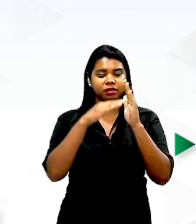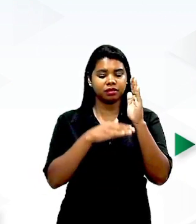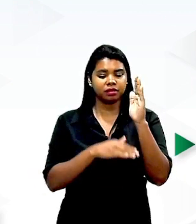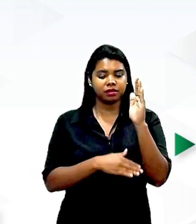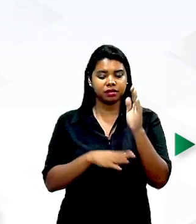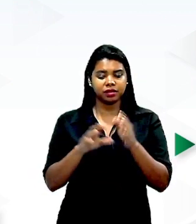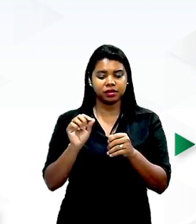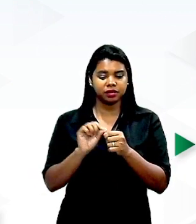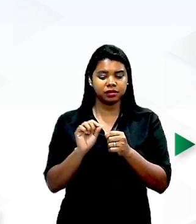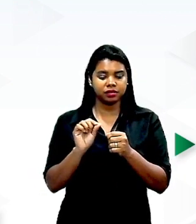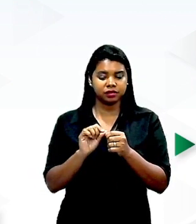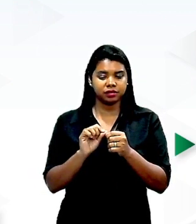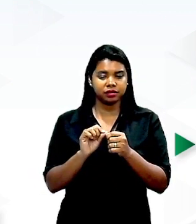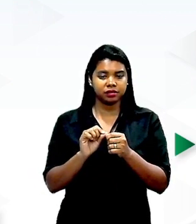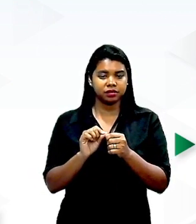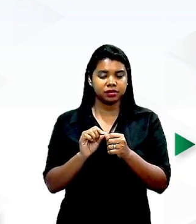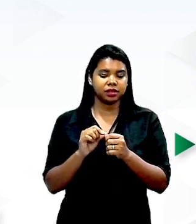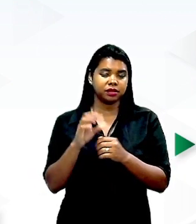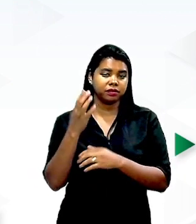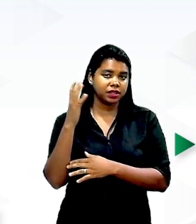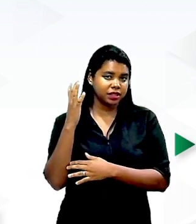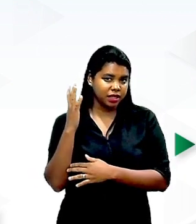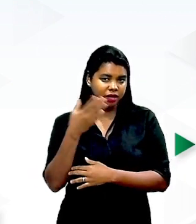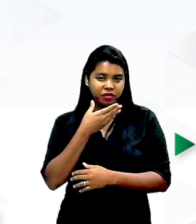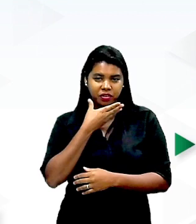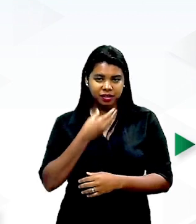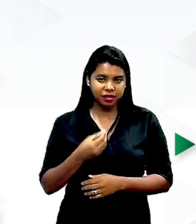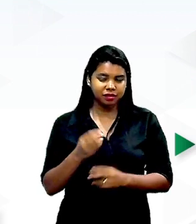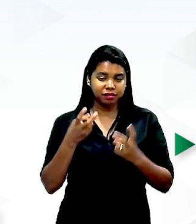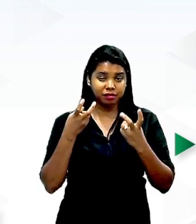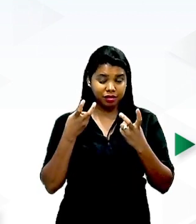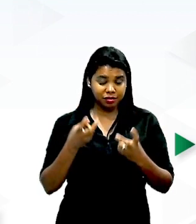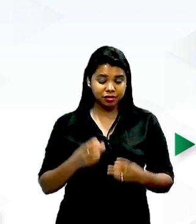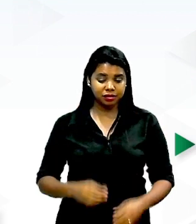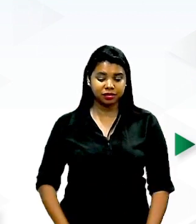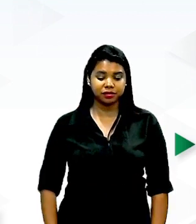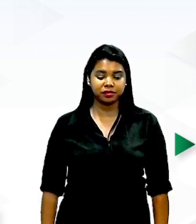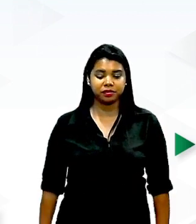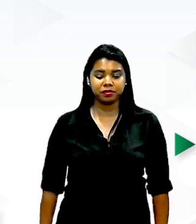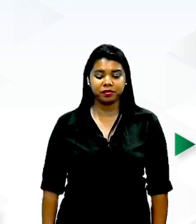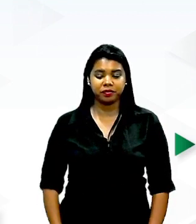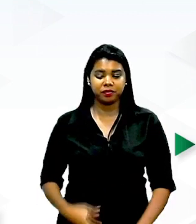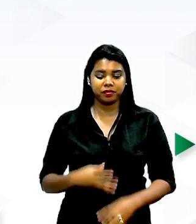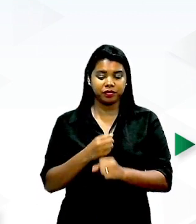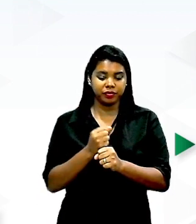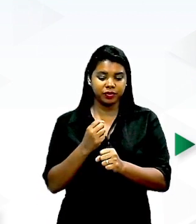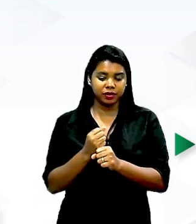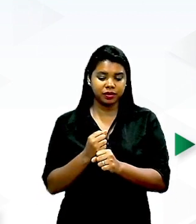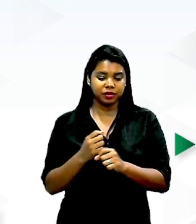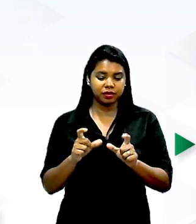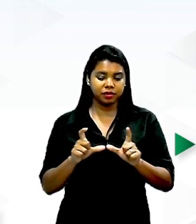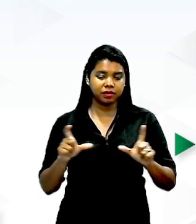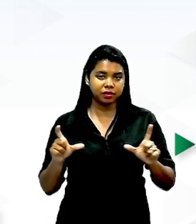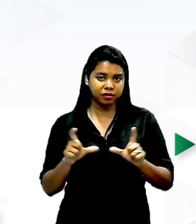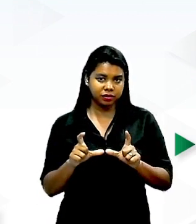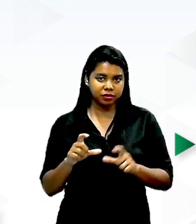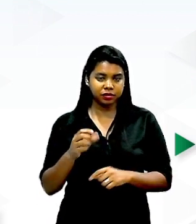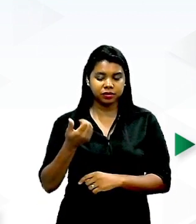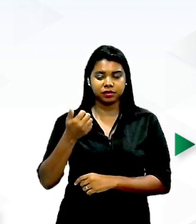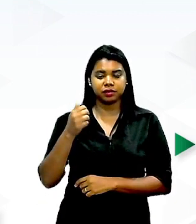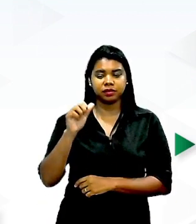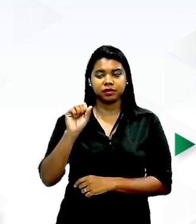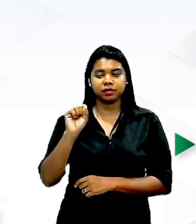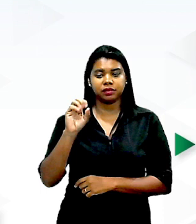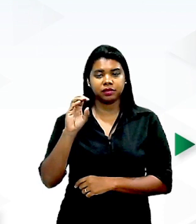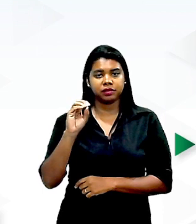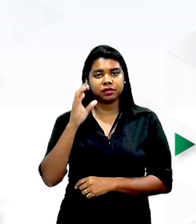poder fazer decoração de Natal. Então é interessante, tá bom? Vamos lá. Soma dos ângulos internos de qualquer triângulo 180 graus e nós